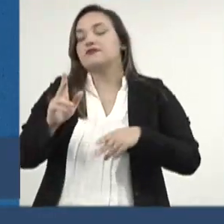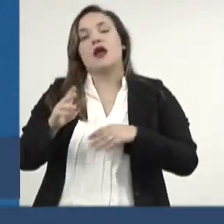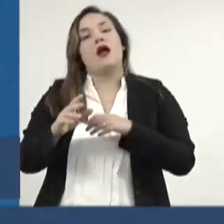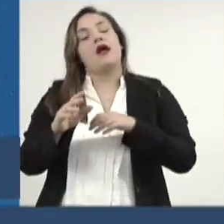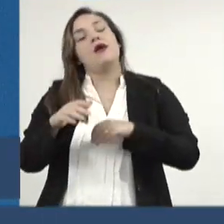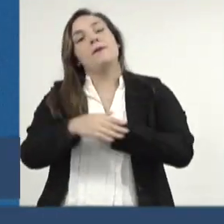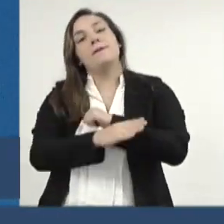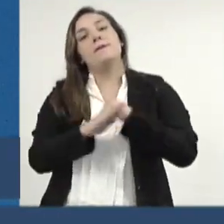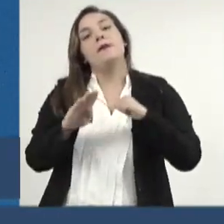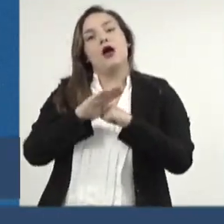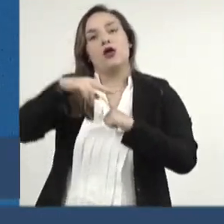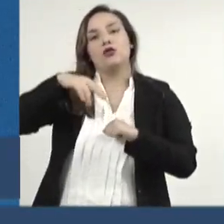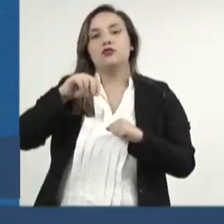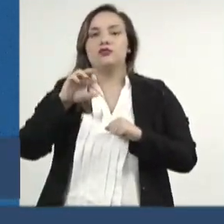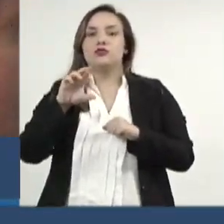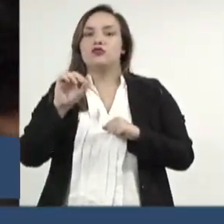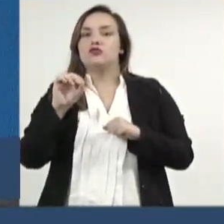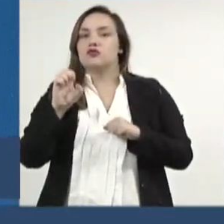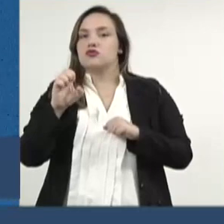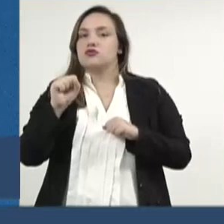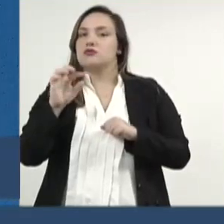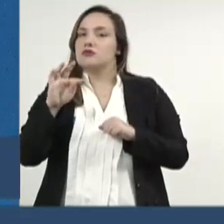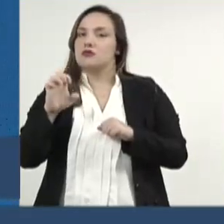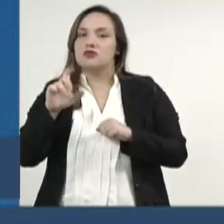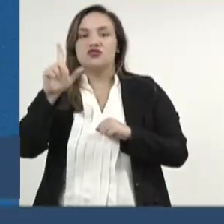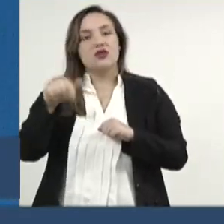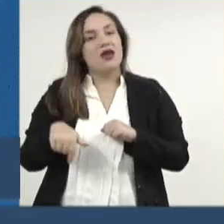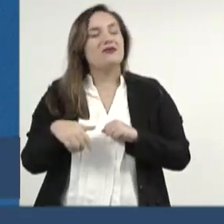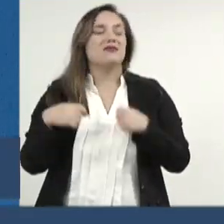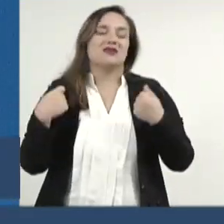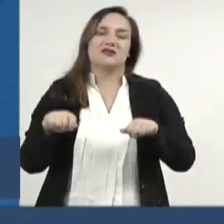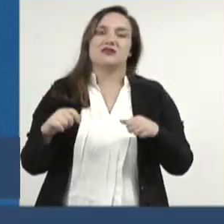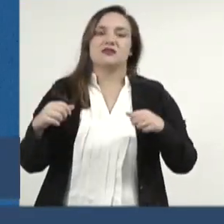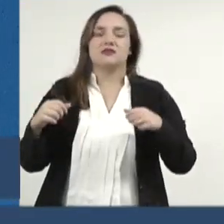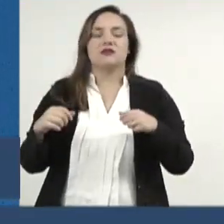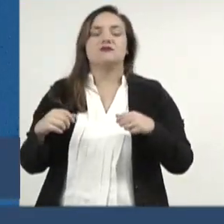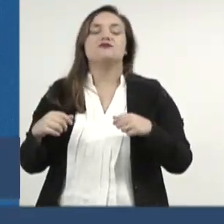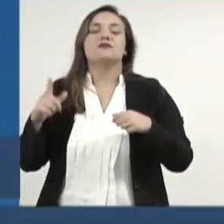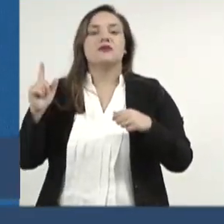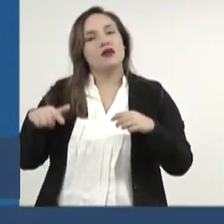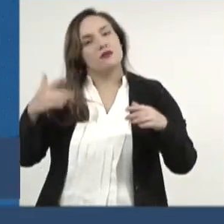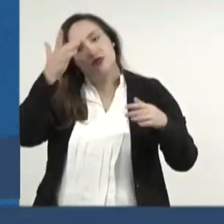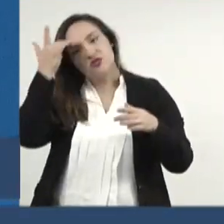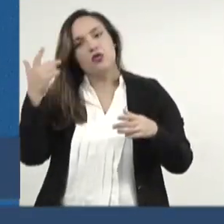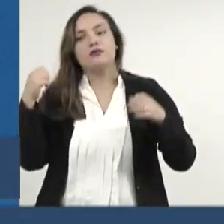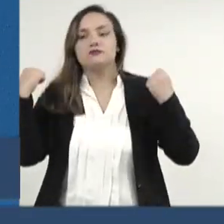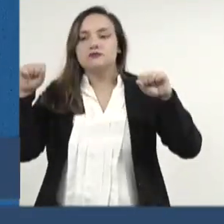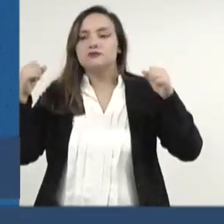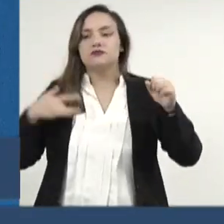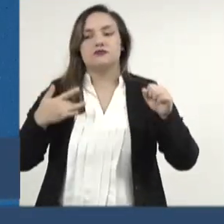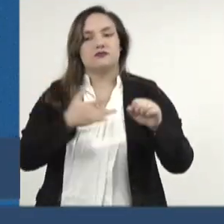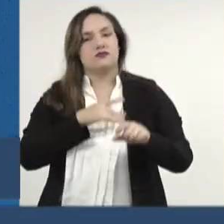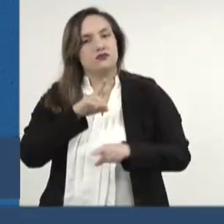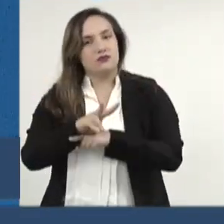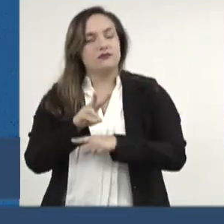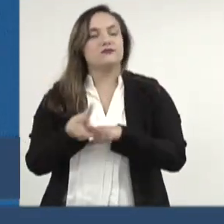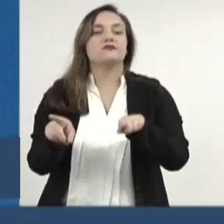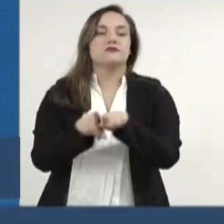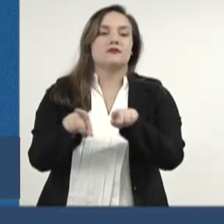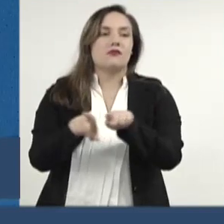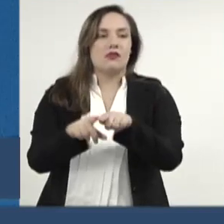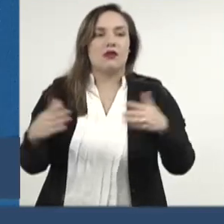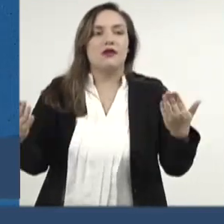de uma academia ao ar livre é uma medida necessária para proporcionar maior qualidade de vida e saúde para a população. E, por fim, também